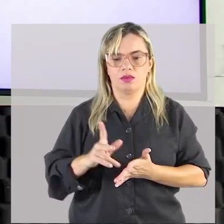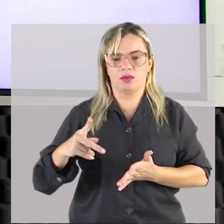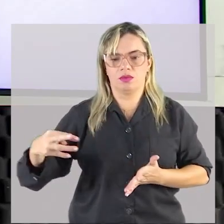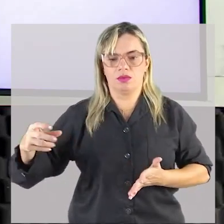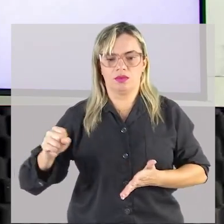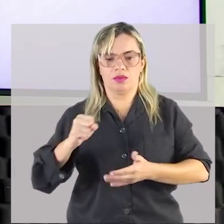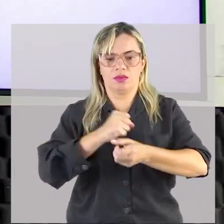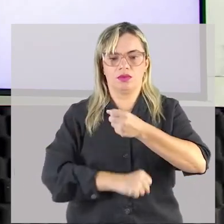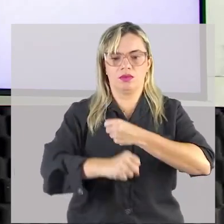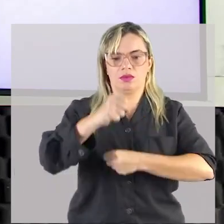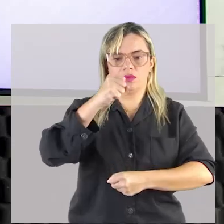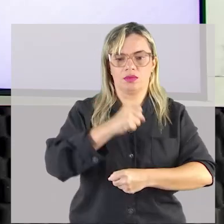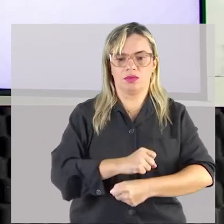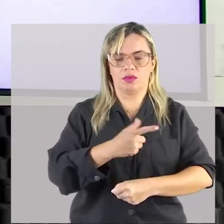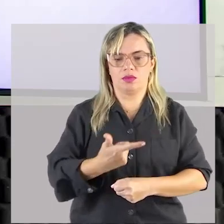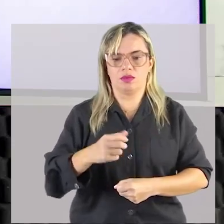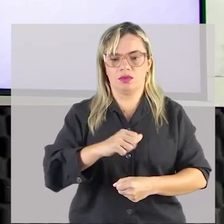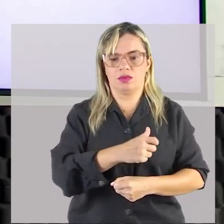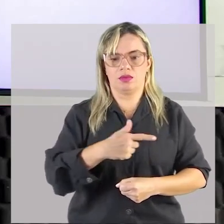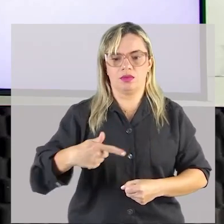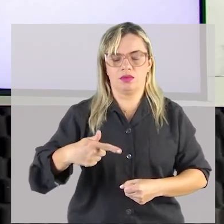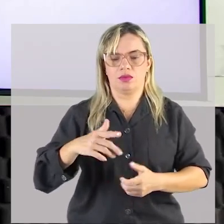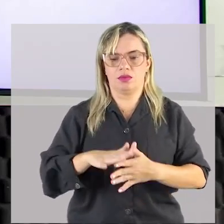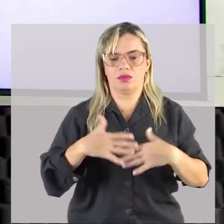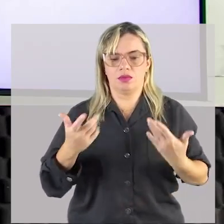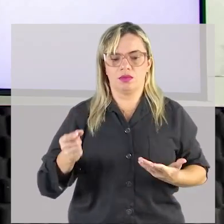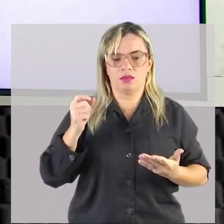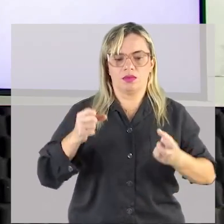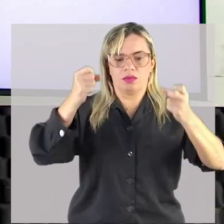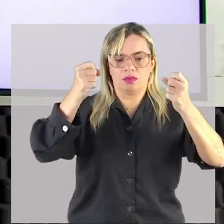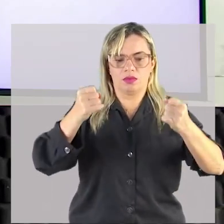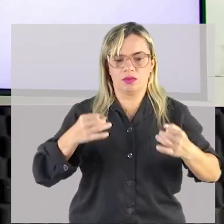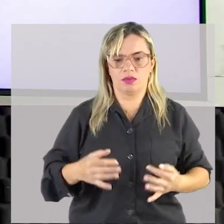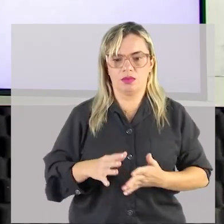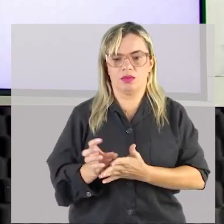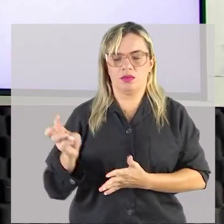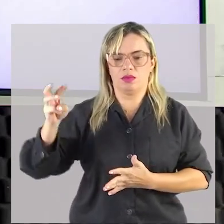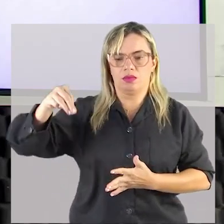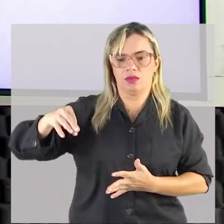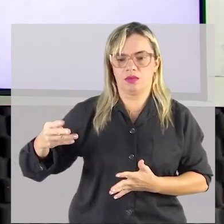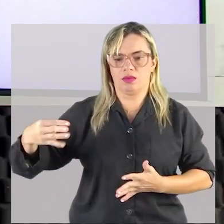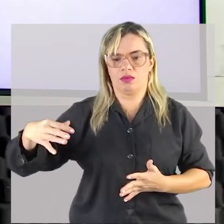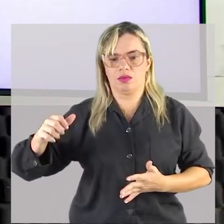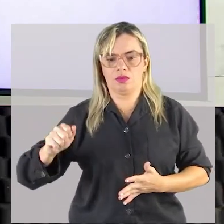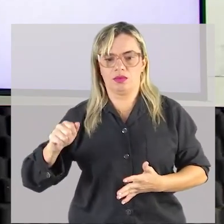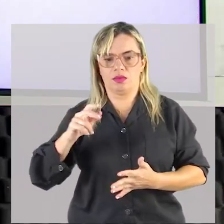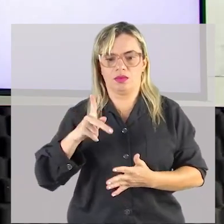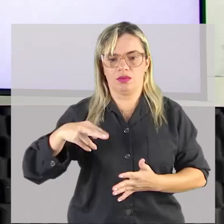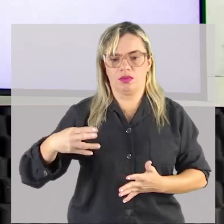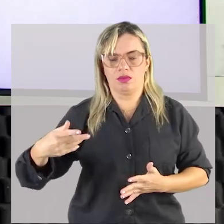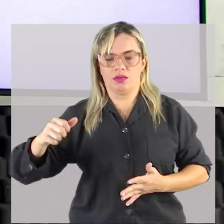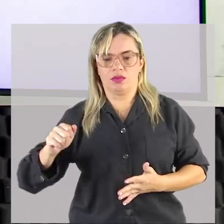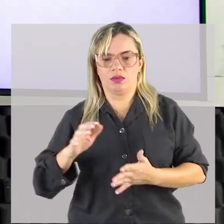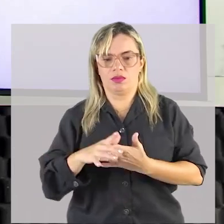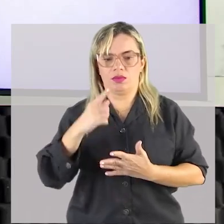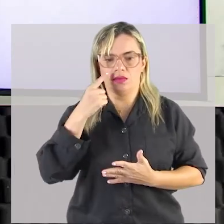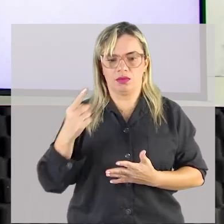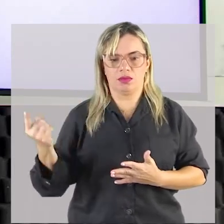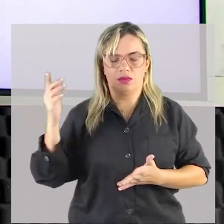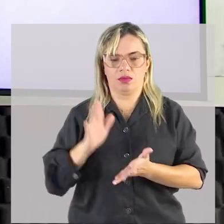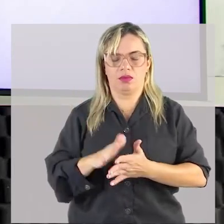do PAS 2017, né, fala que a mimosa pudica, gente, mais uma vez,